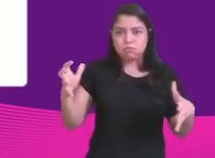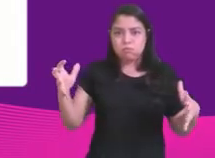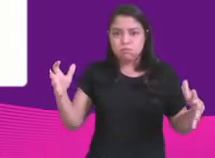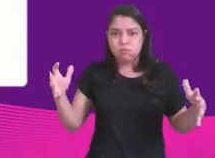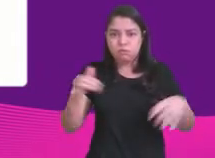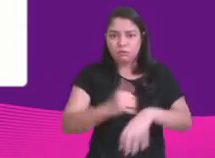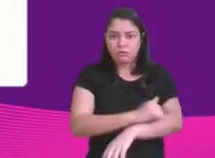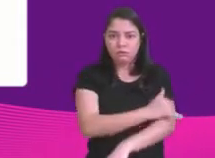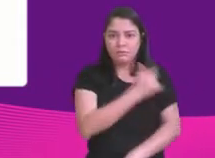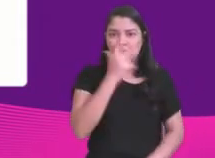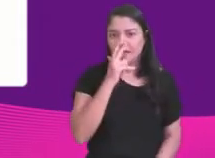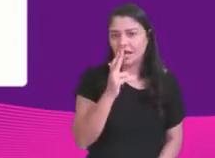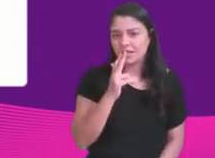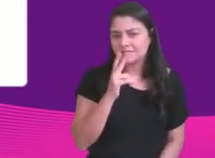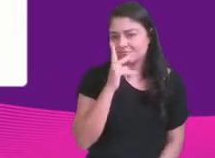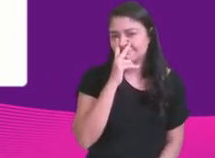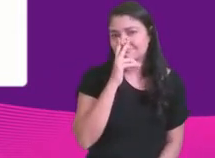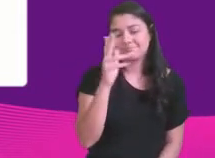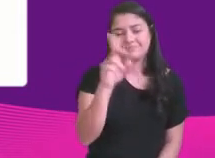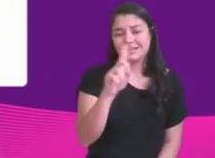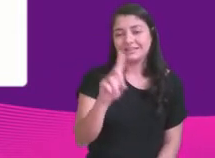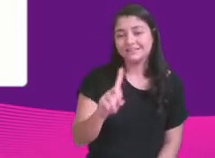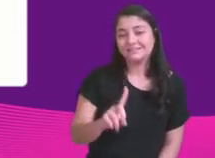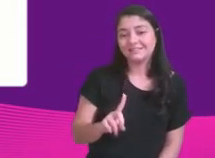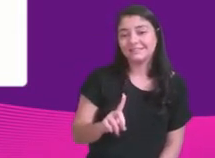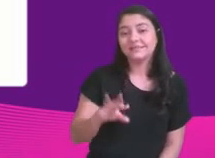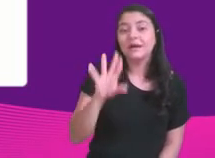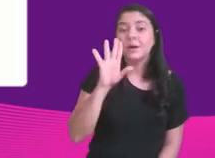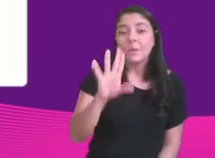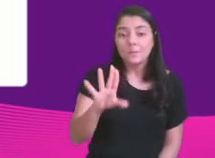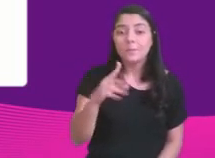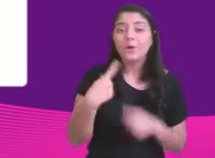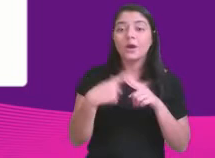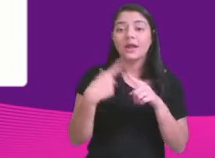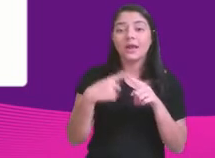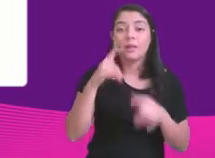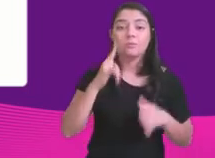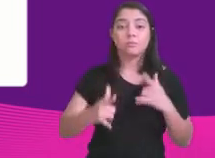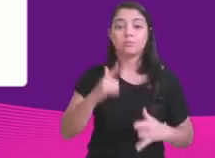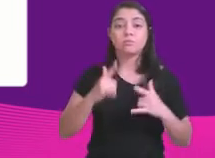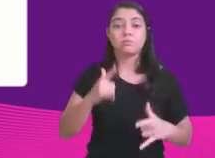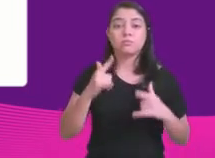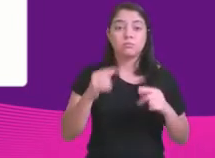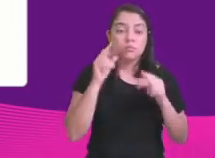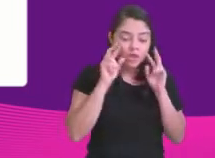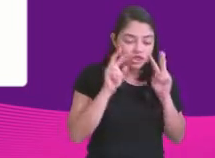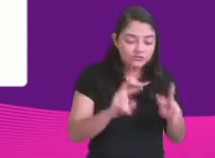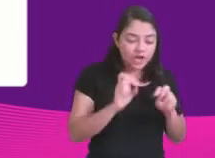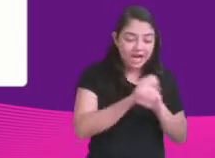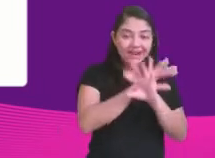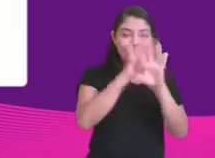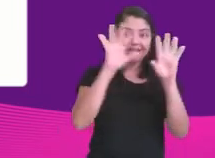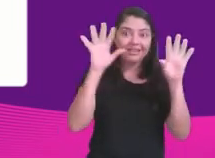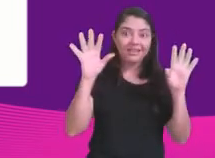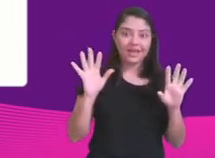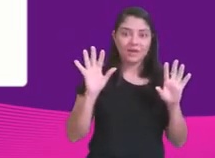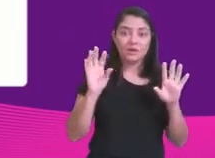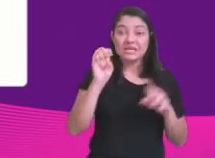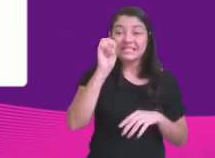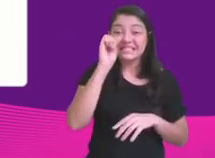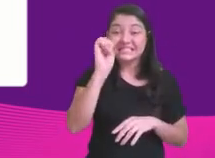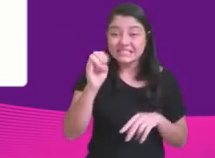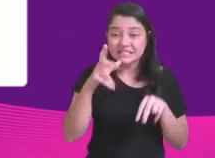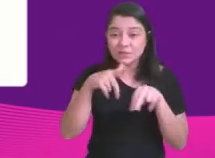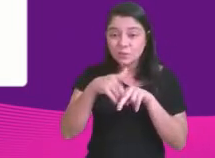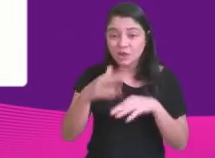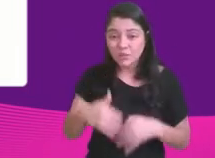a qualidade de dissecção do espécime, ela é muito superior àquilo que a gente tem na cirurgia aberta e na cirurgia